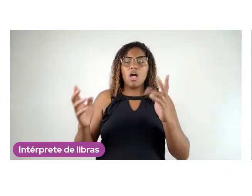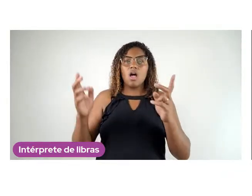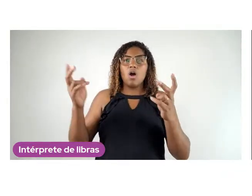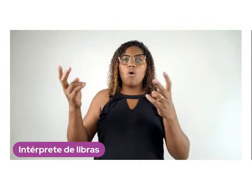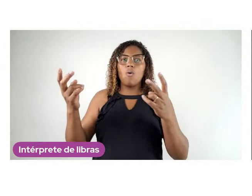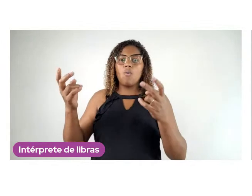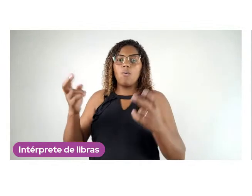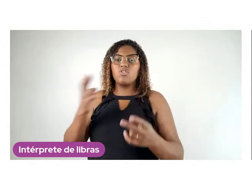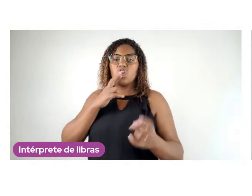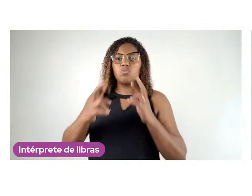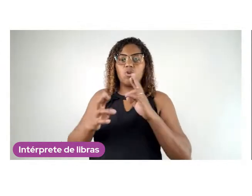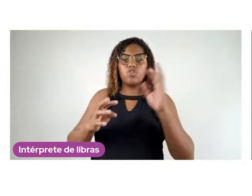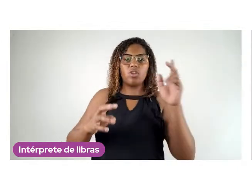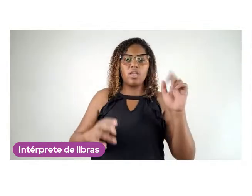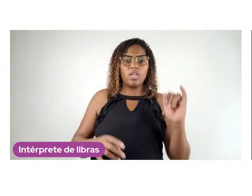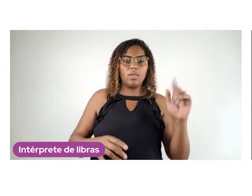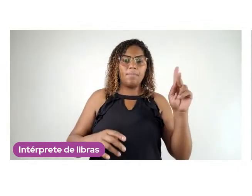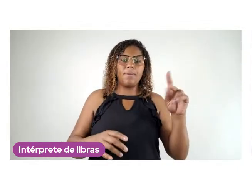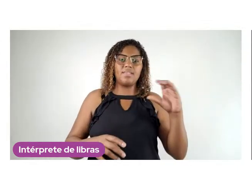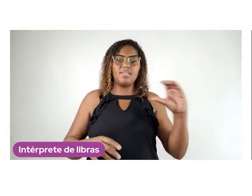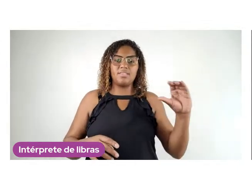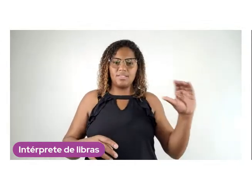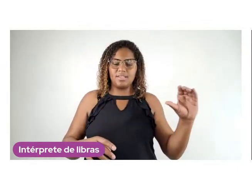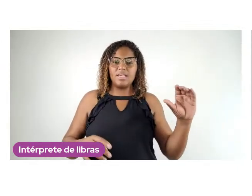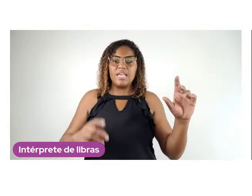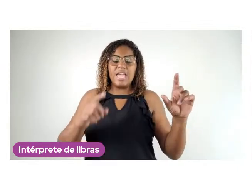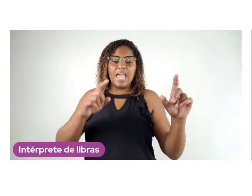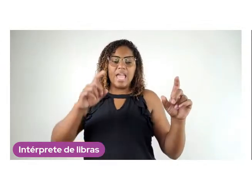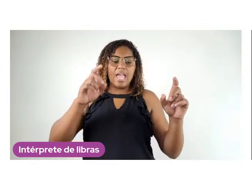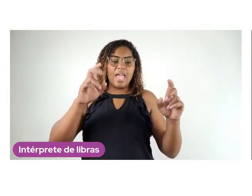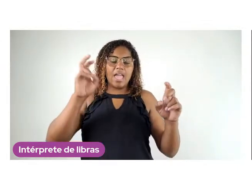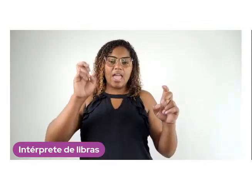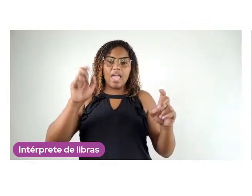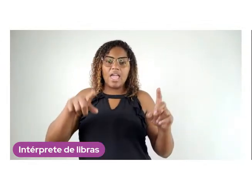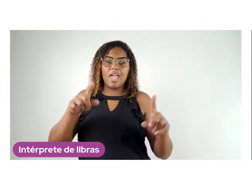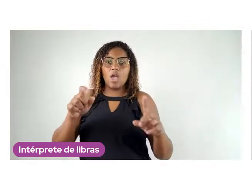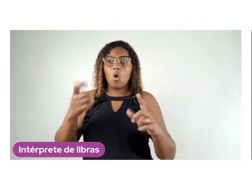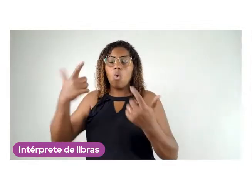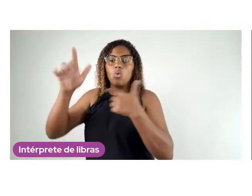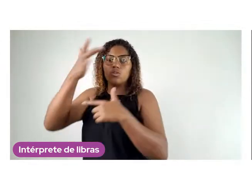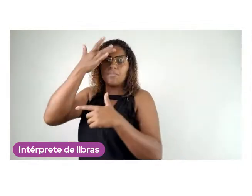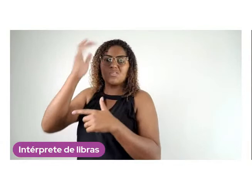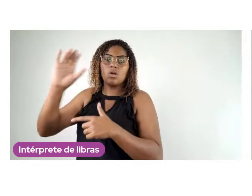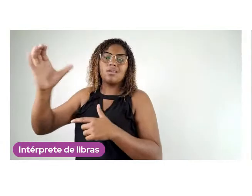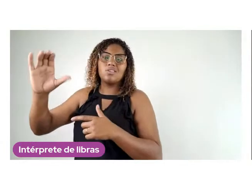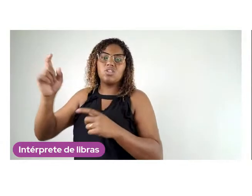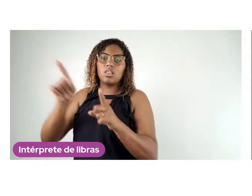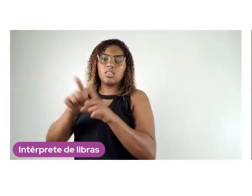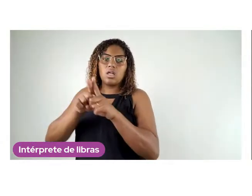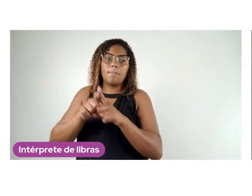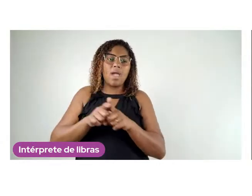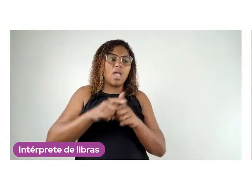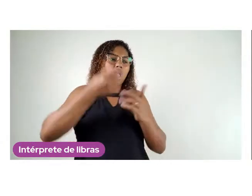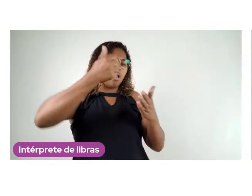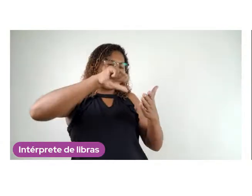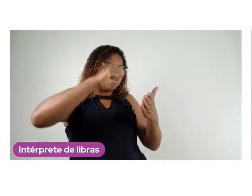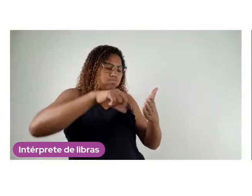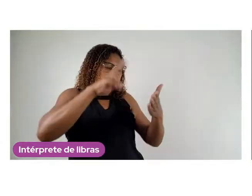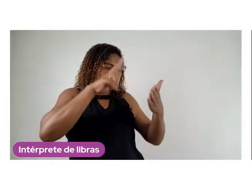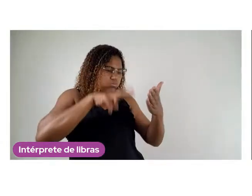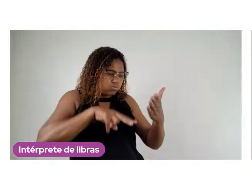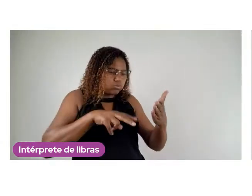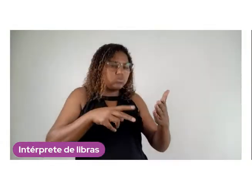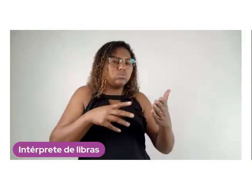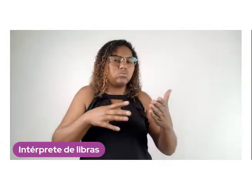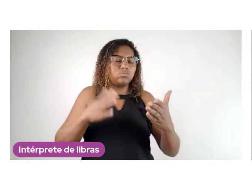do IPCC são revisadas por pares, ou seja, por outros cientistas, né? Então, o grupo de 230 e